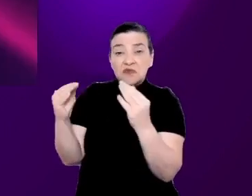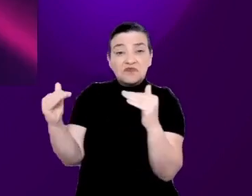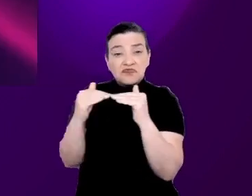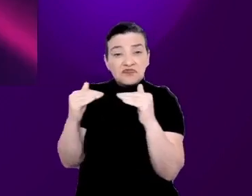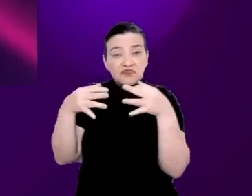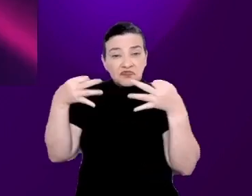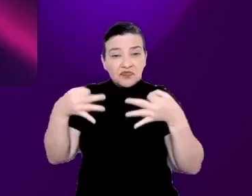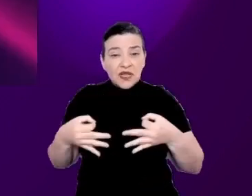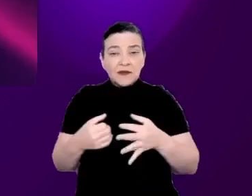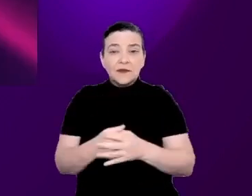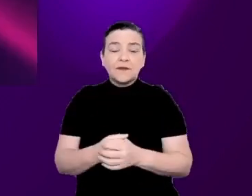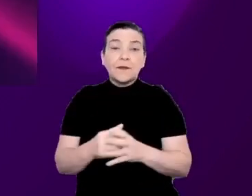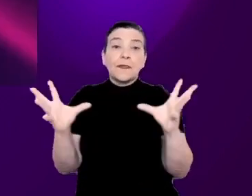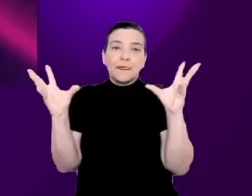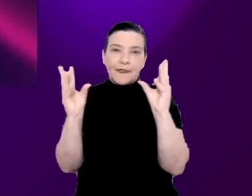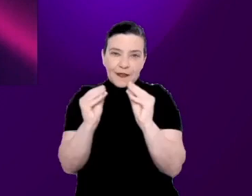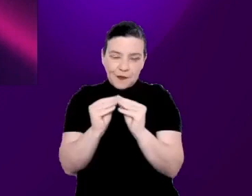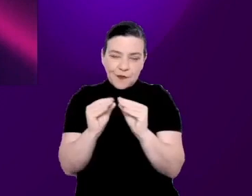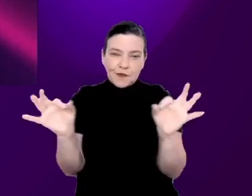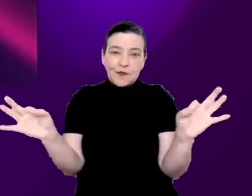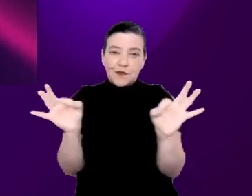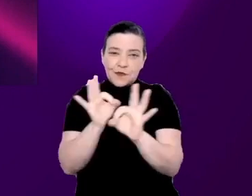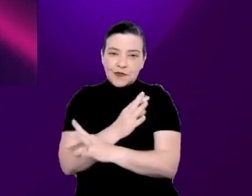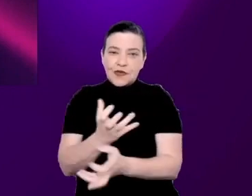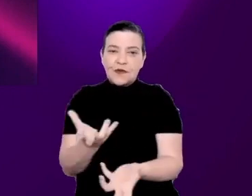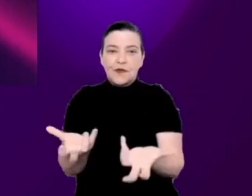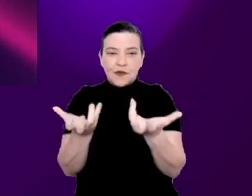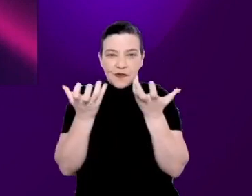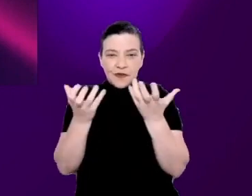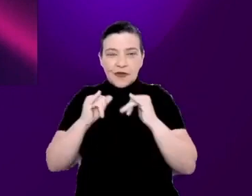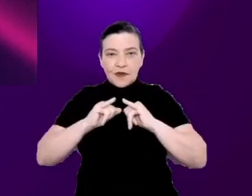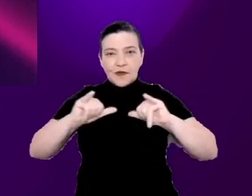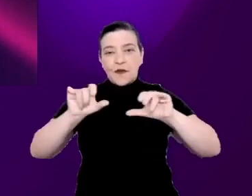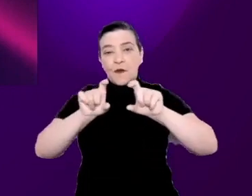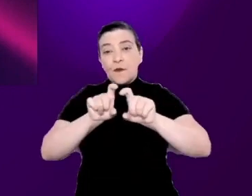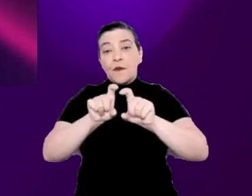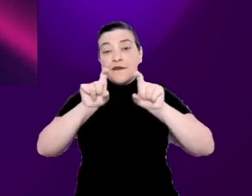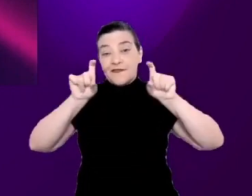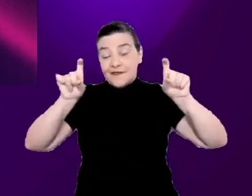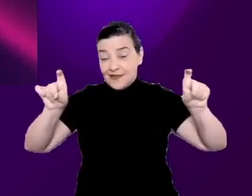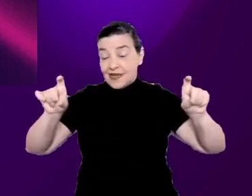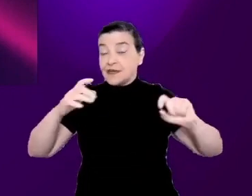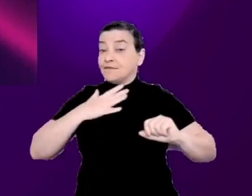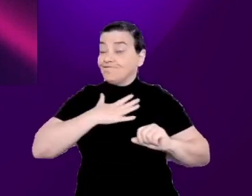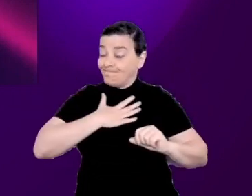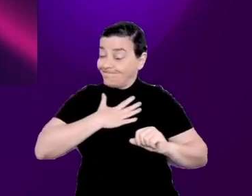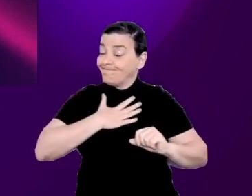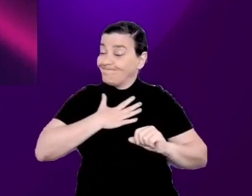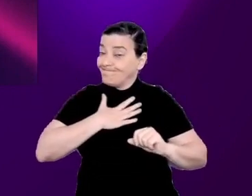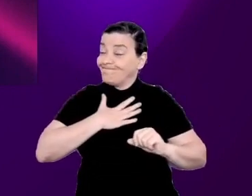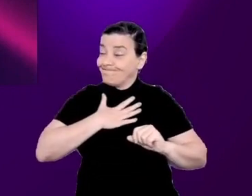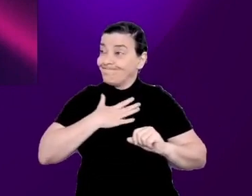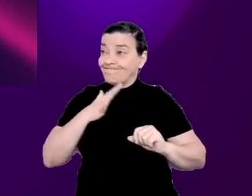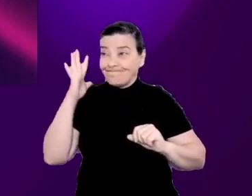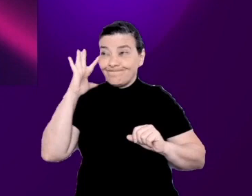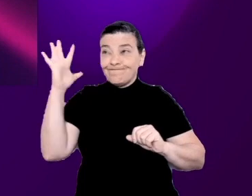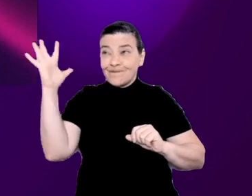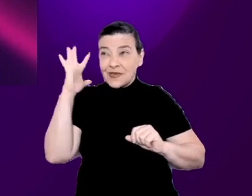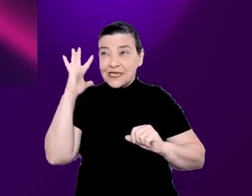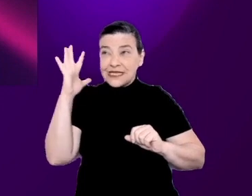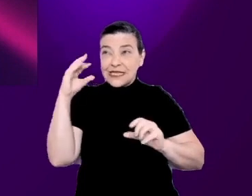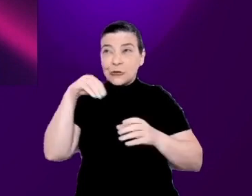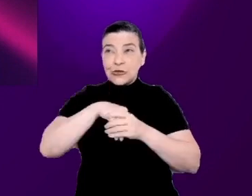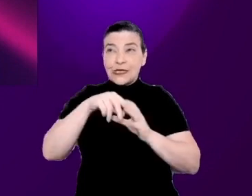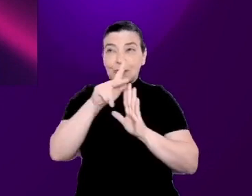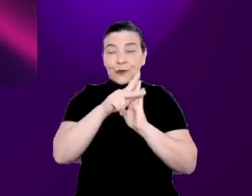Bom, como conclusão, né, eu quero deixar aqui uma frase que, para mim, faz bastante sentido em todo esse projeto,